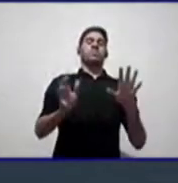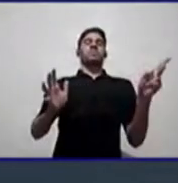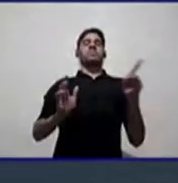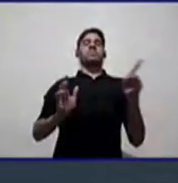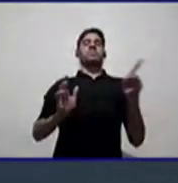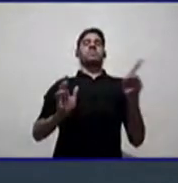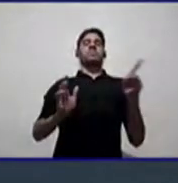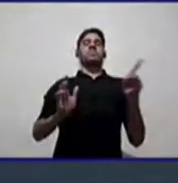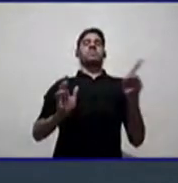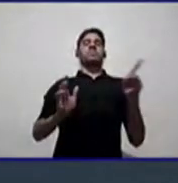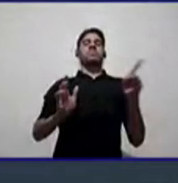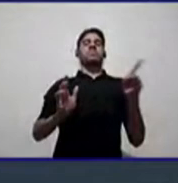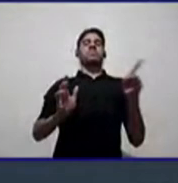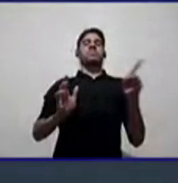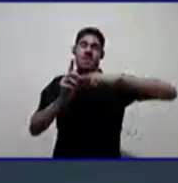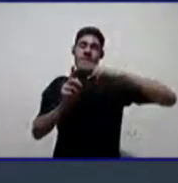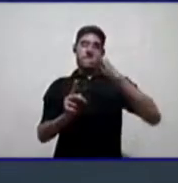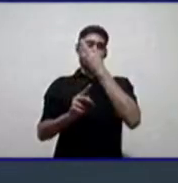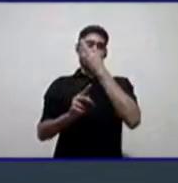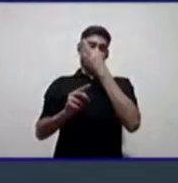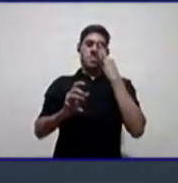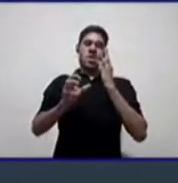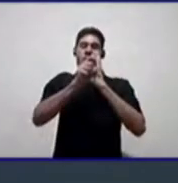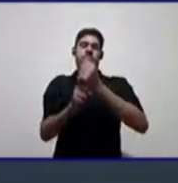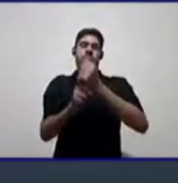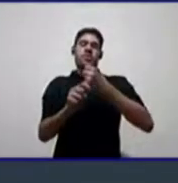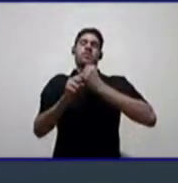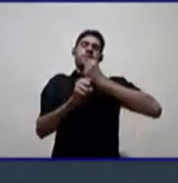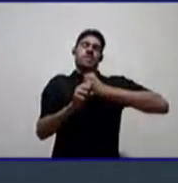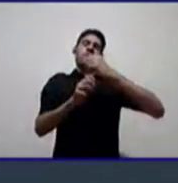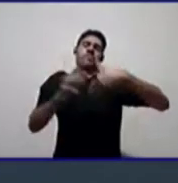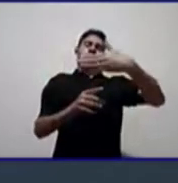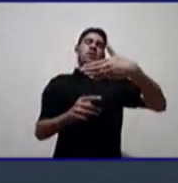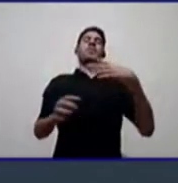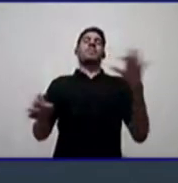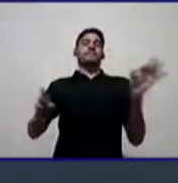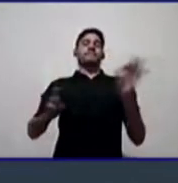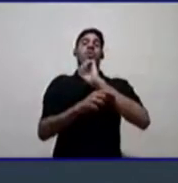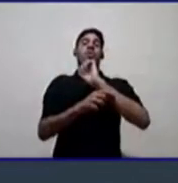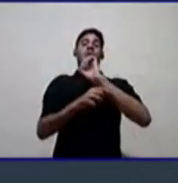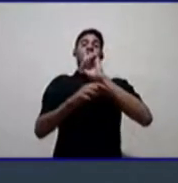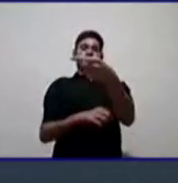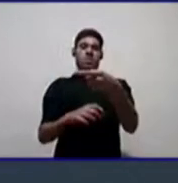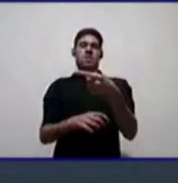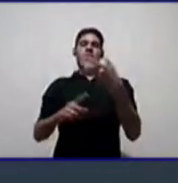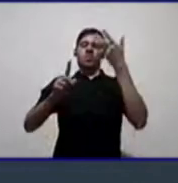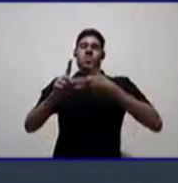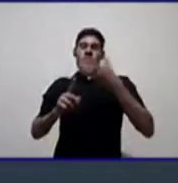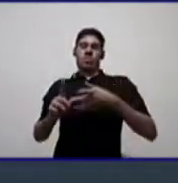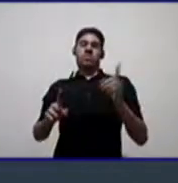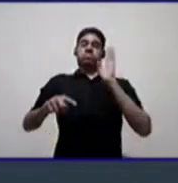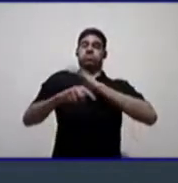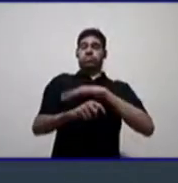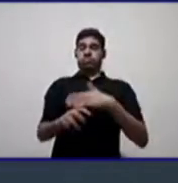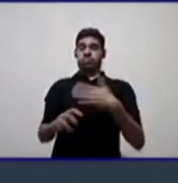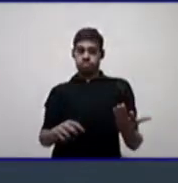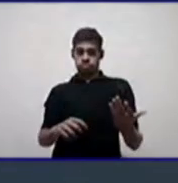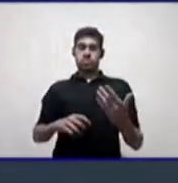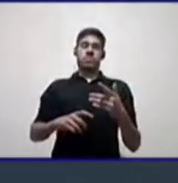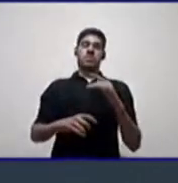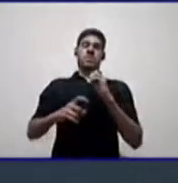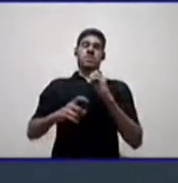Vieira de Carvalho, as prestações de contas anuais posteriores à sua vigência, em homenagem aos postulados do tempus regi acta, da isonomia e